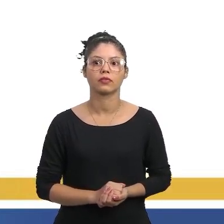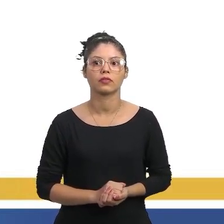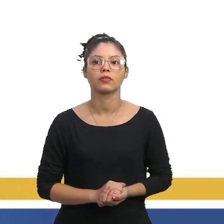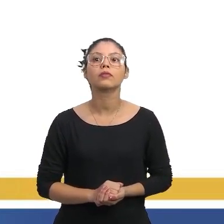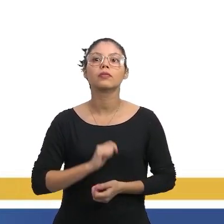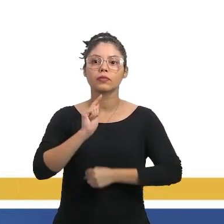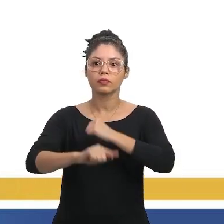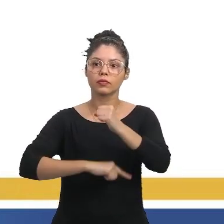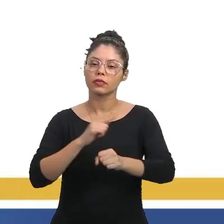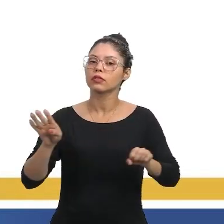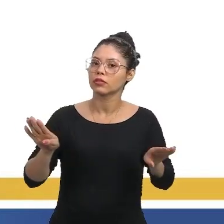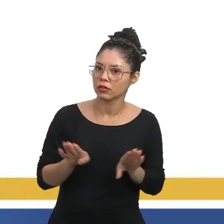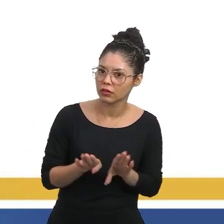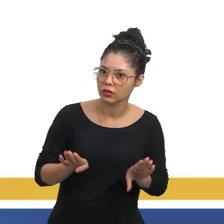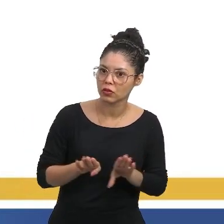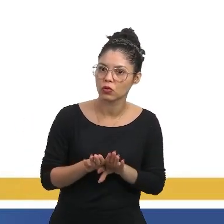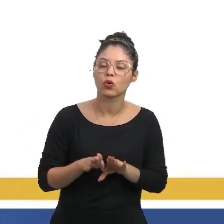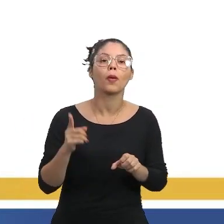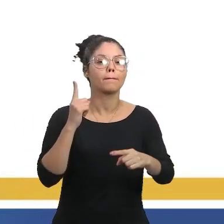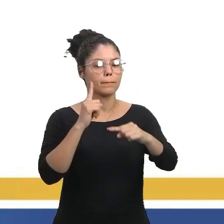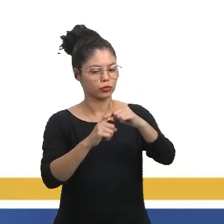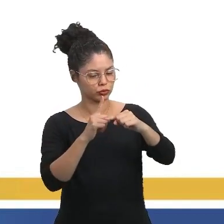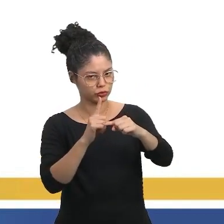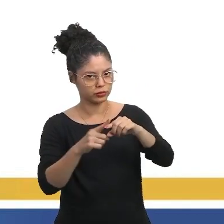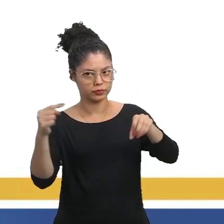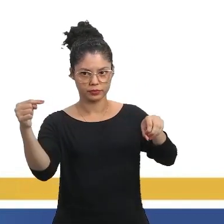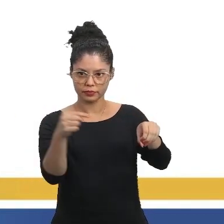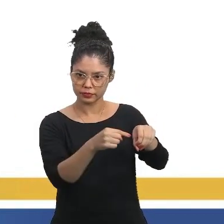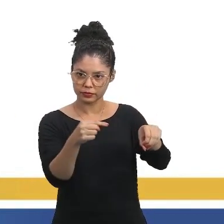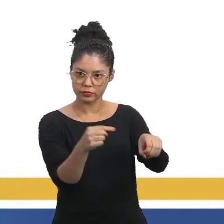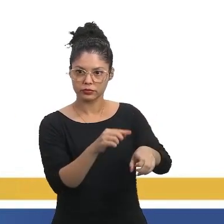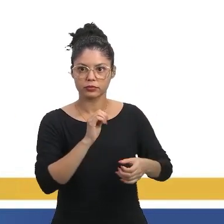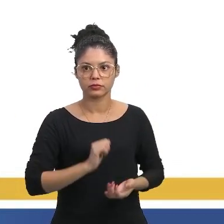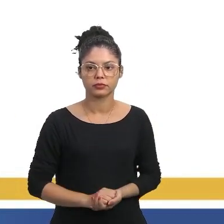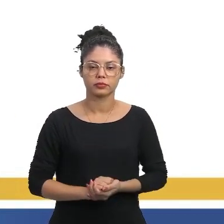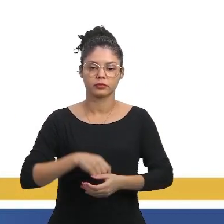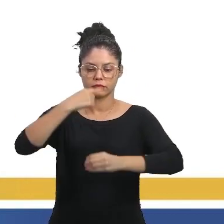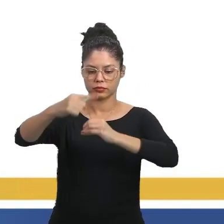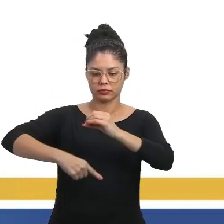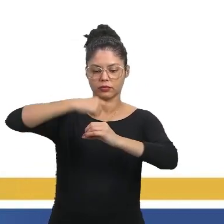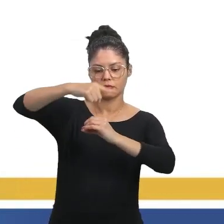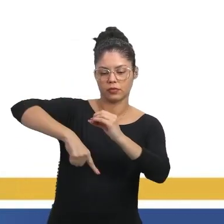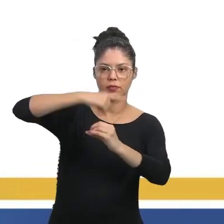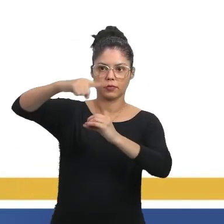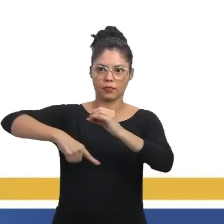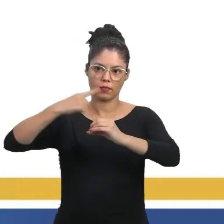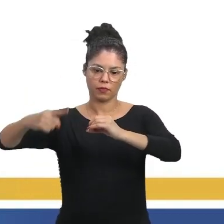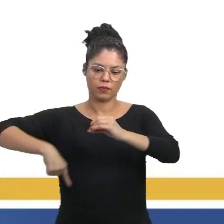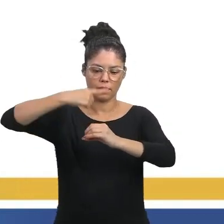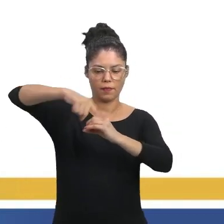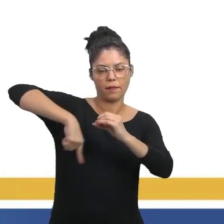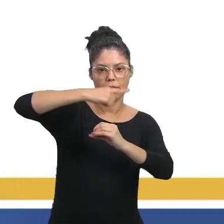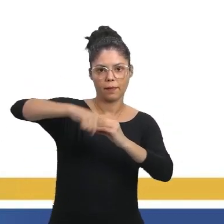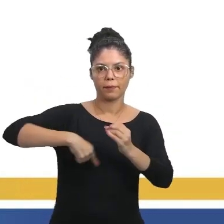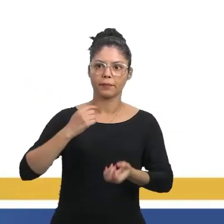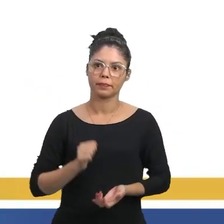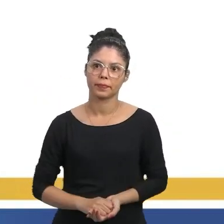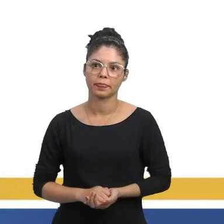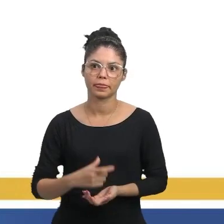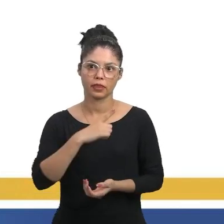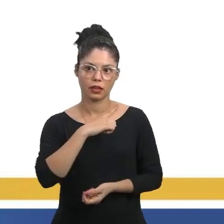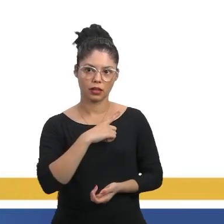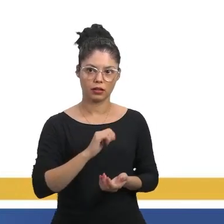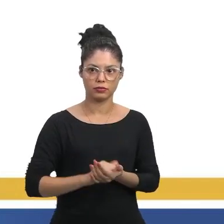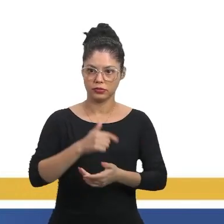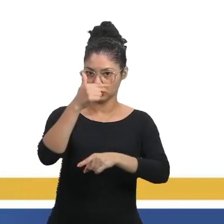que o átomo também tinha um núcleo positivo, existiam as partículas sem cargas, ao redor do núcleo